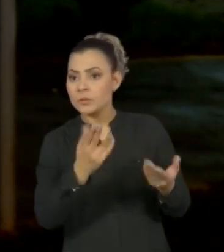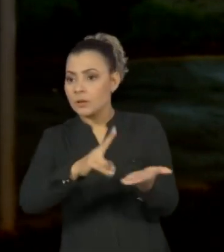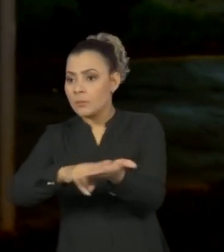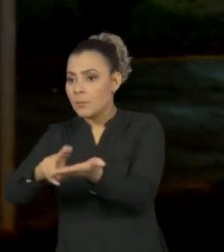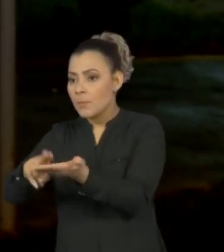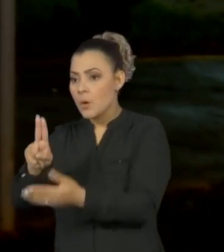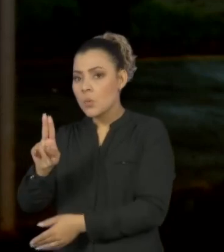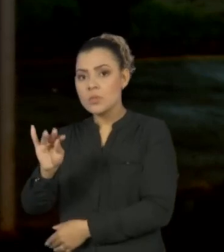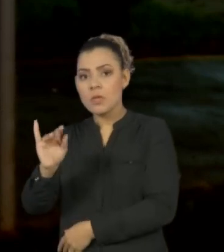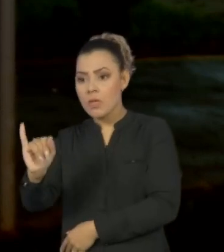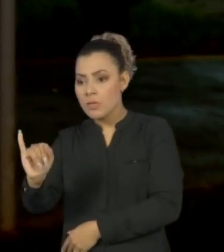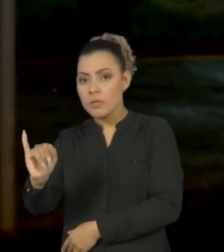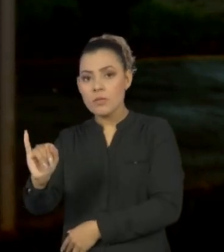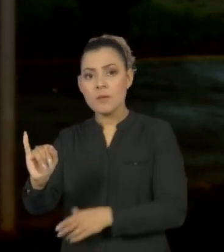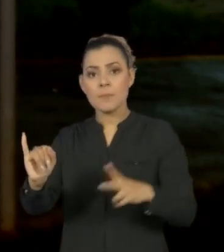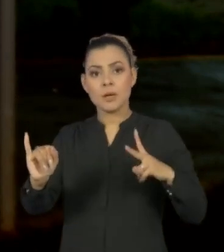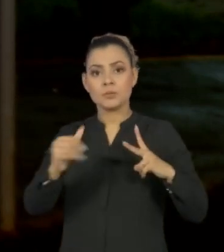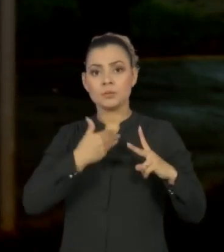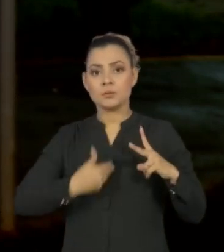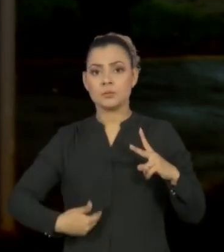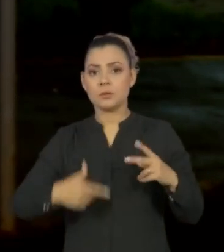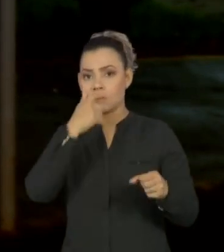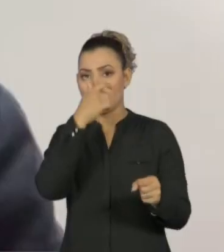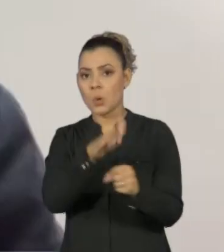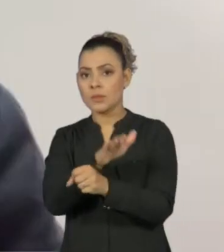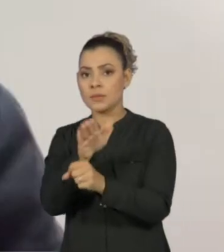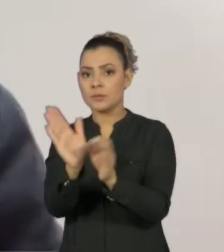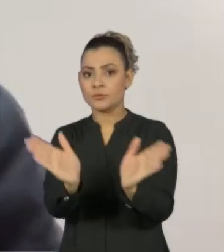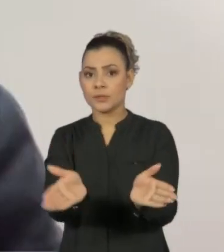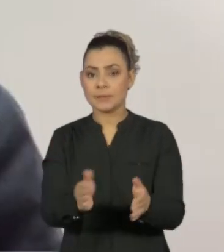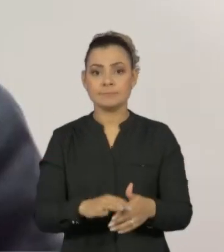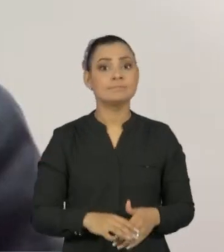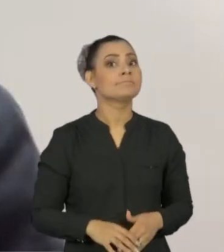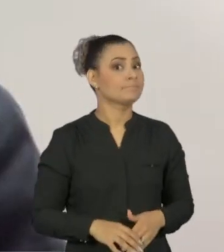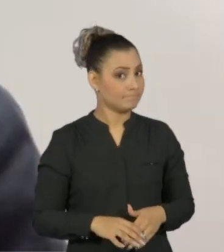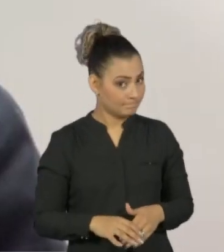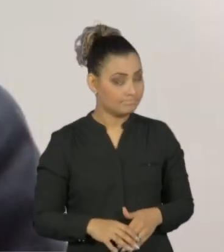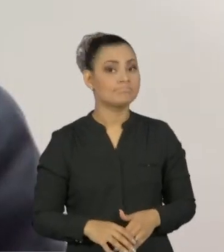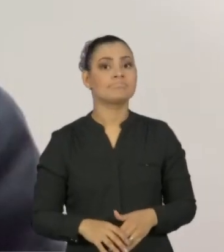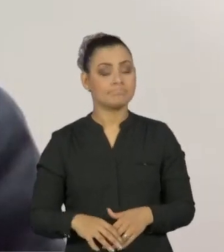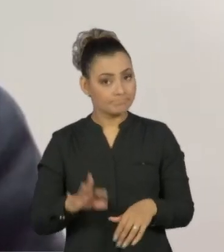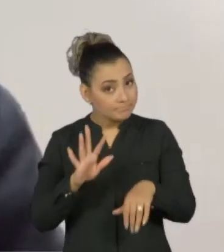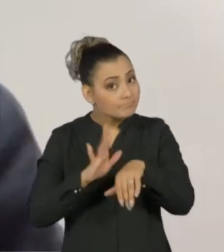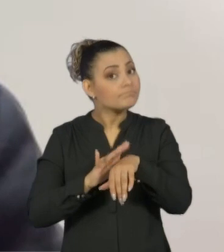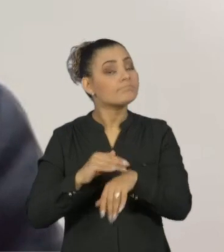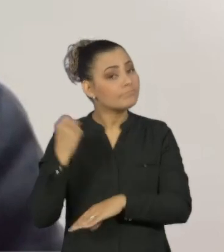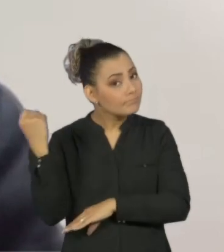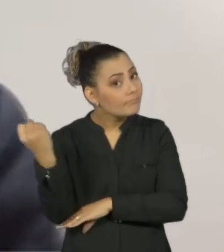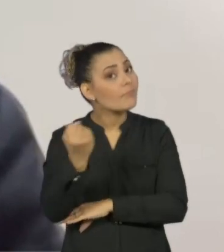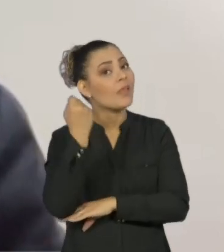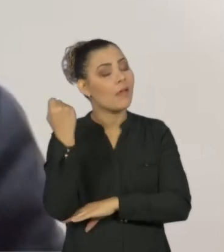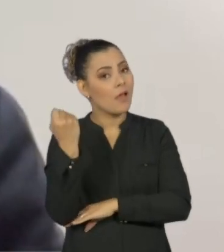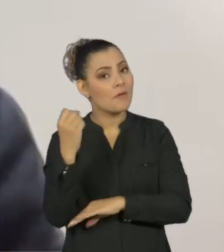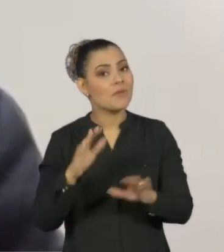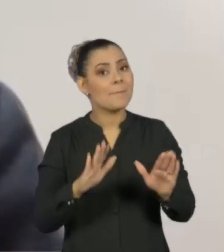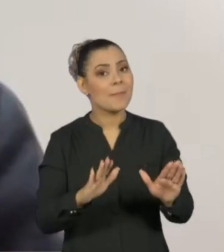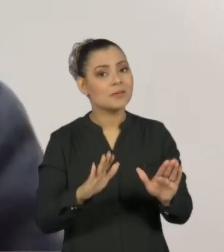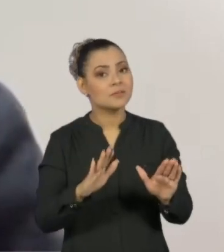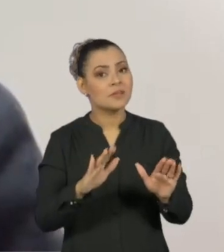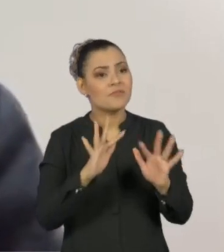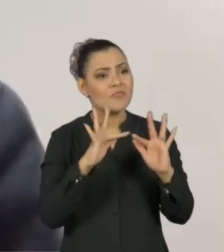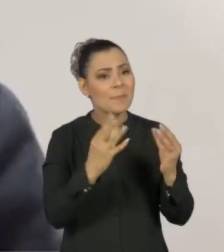UTIs nas duas redes já é bastante alta. Além da doença ser muito grave, ela tem dizimado